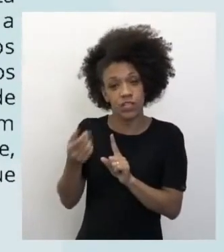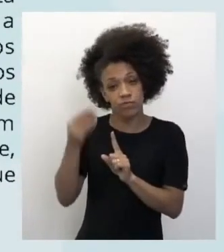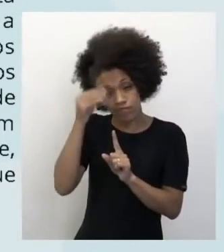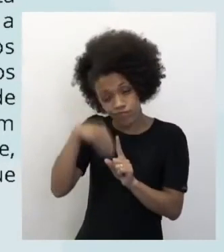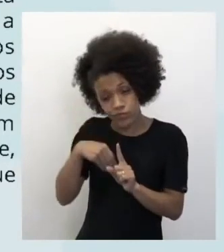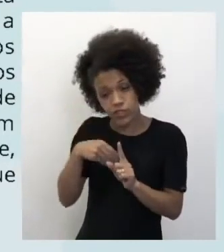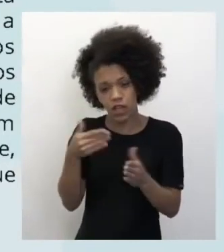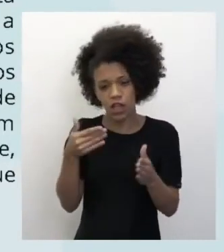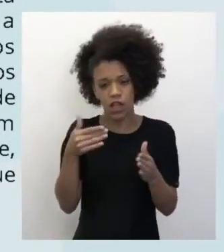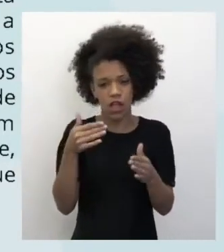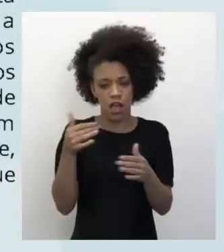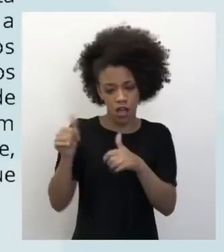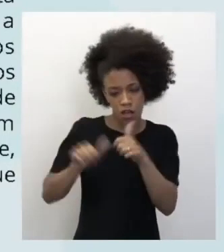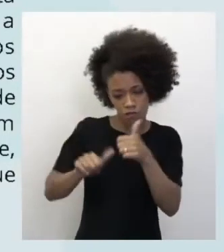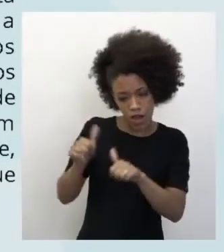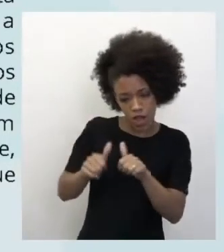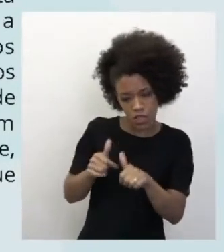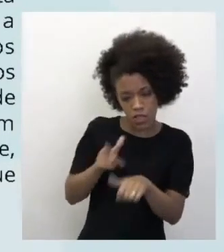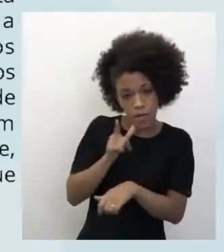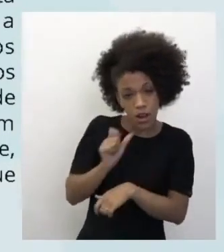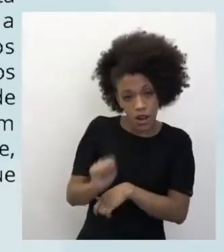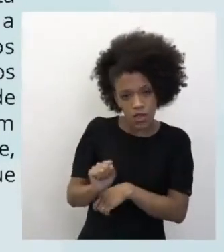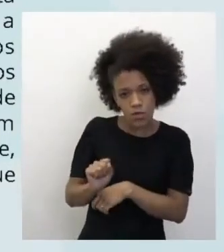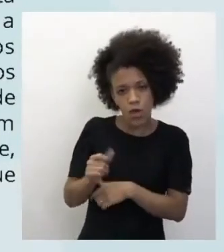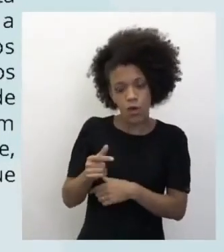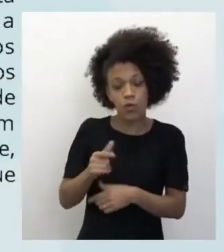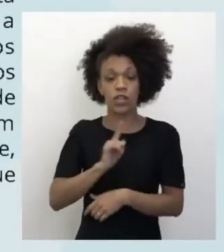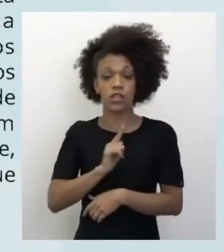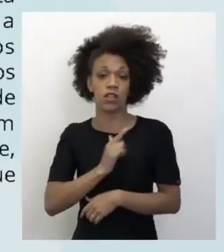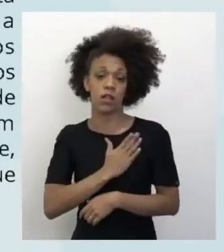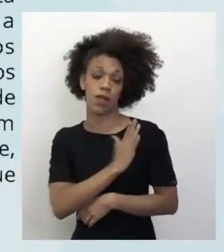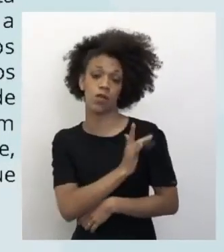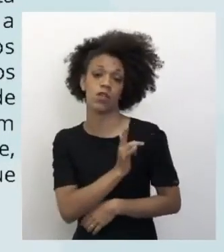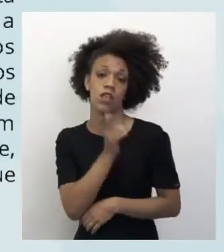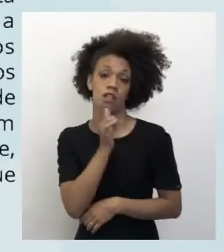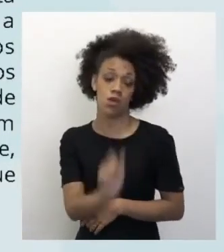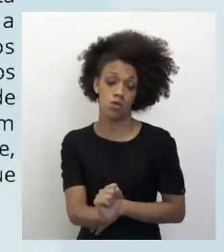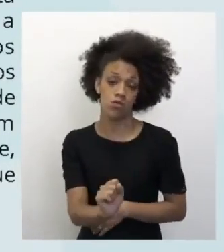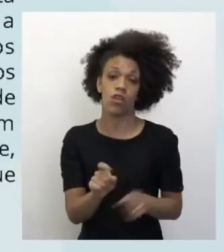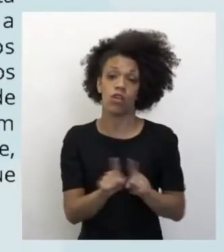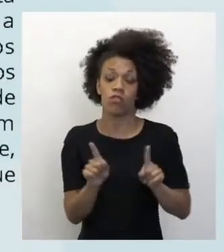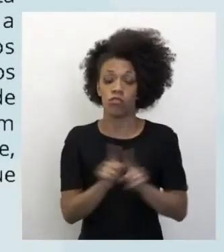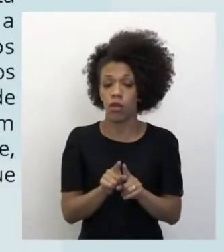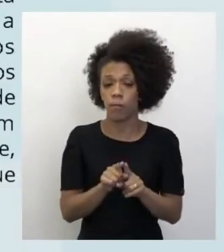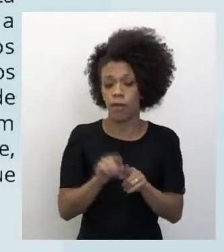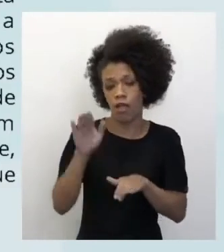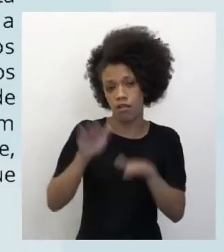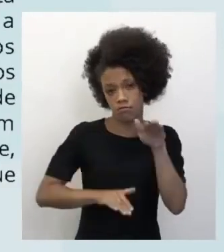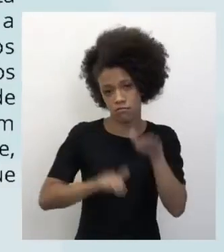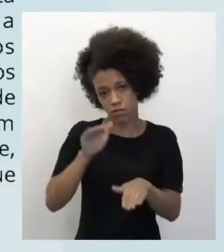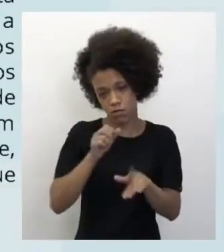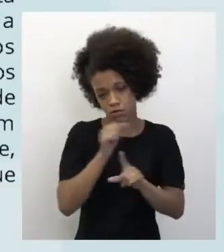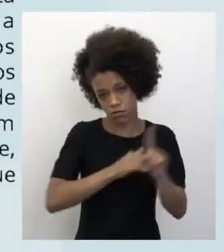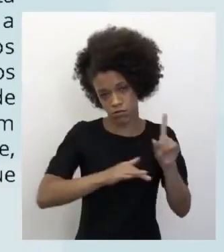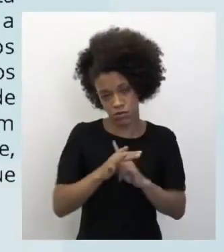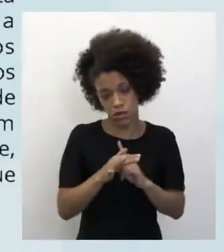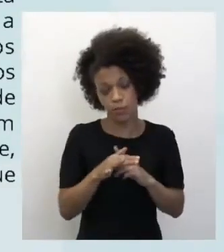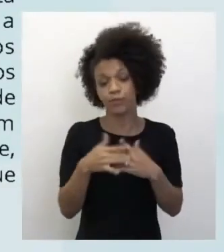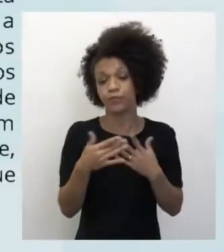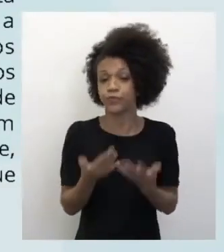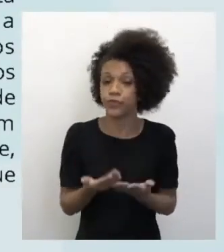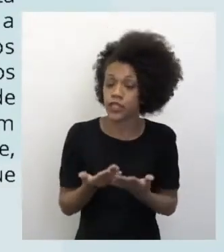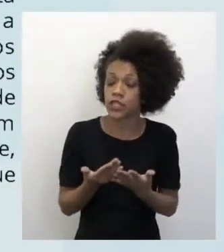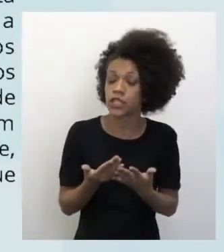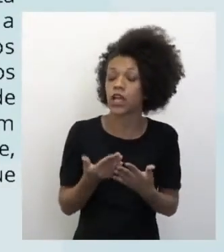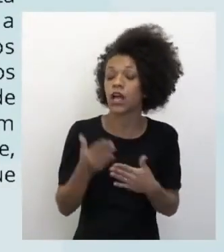pelo uso que fazem da língua, o que caracteriza preconceito linguístico e evidencia as desigualdades sociais, uma vez que não se leva em